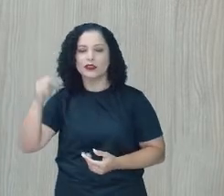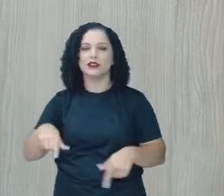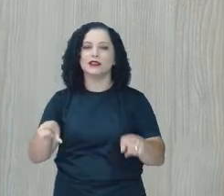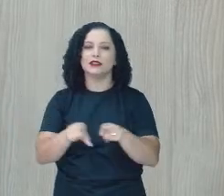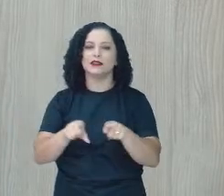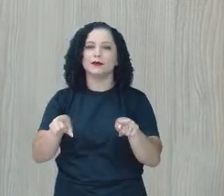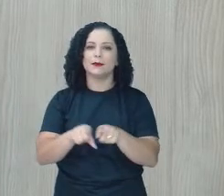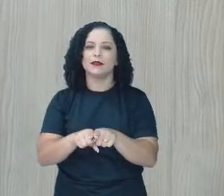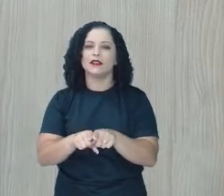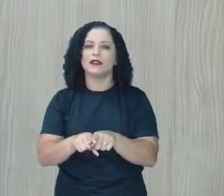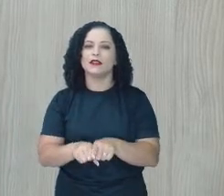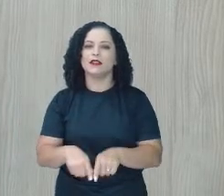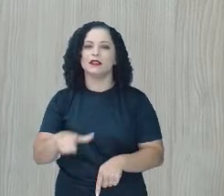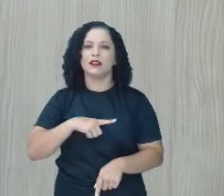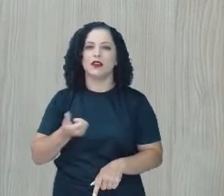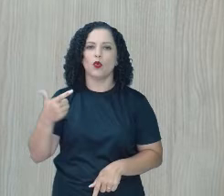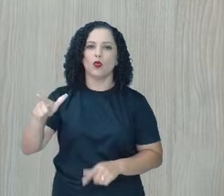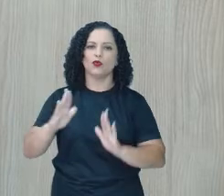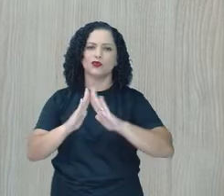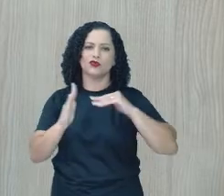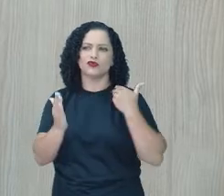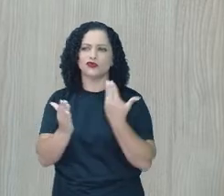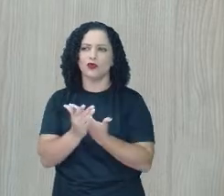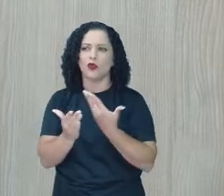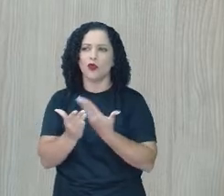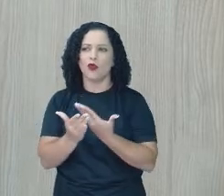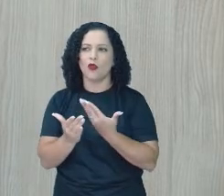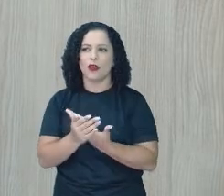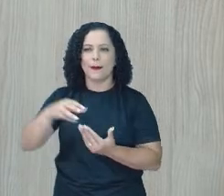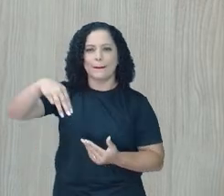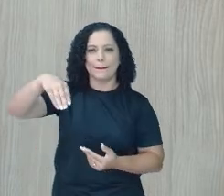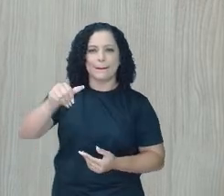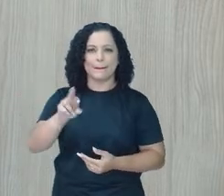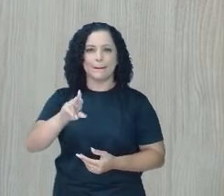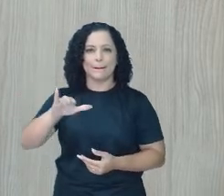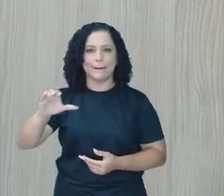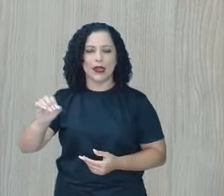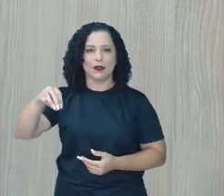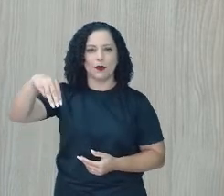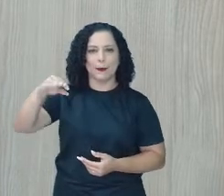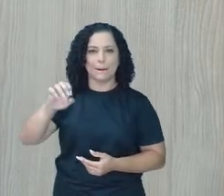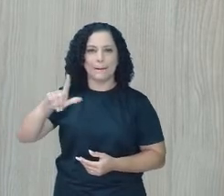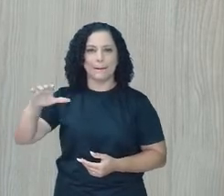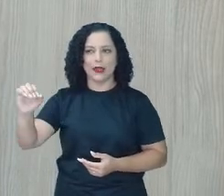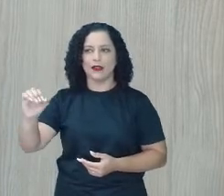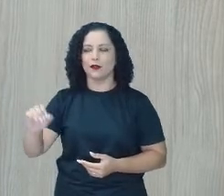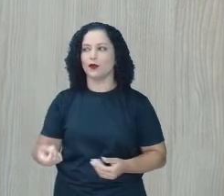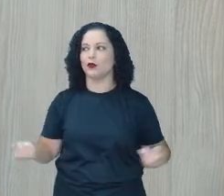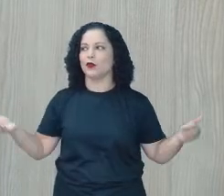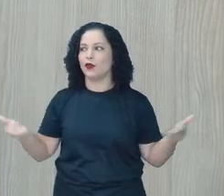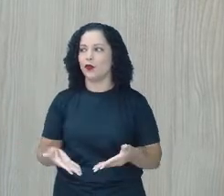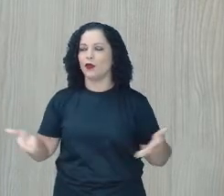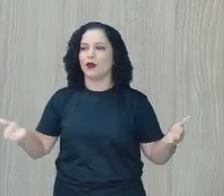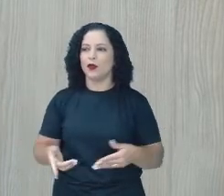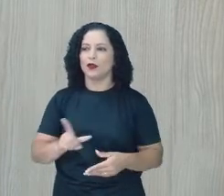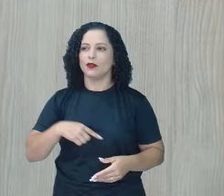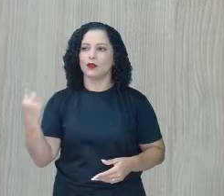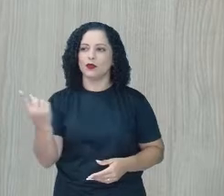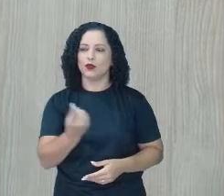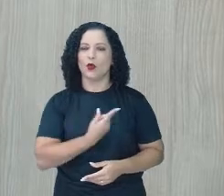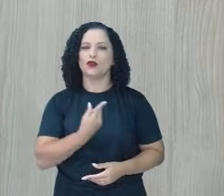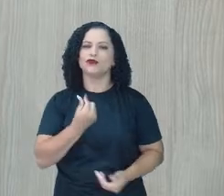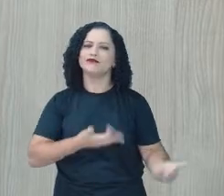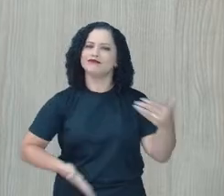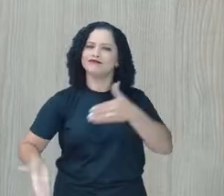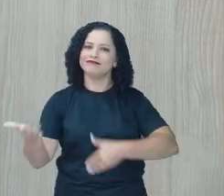também tem outra escola aqui, da Mário Melo, e aí estamos aqui interagindo com eles.